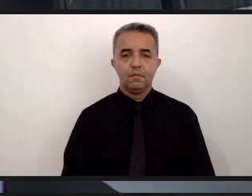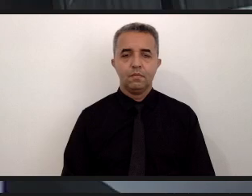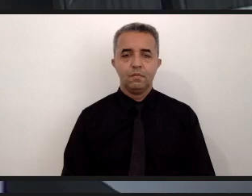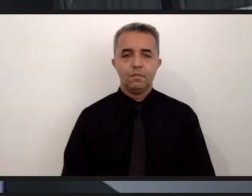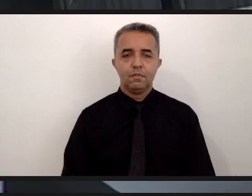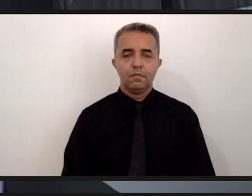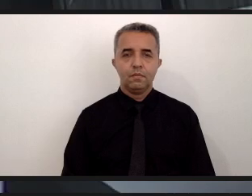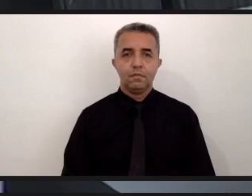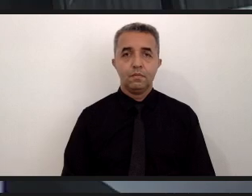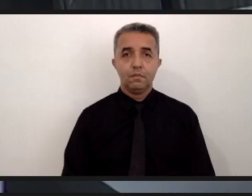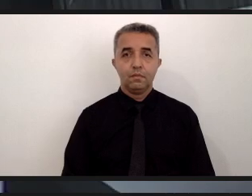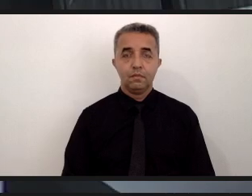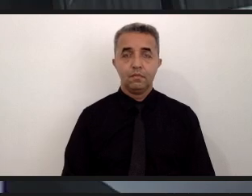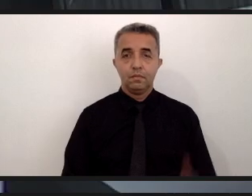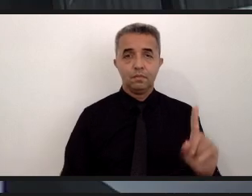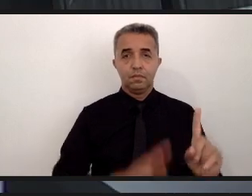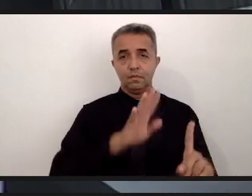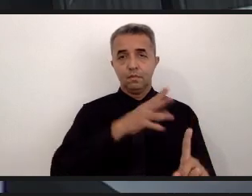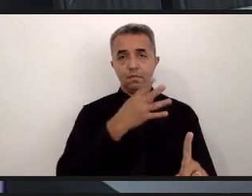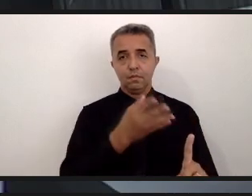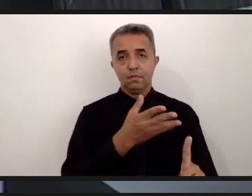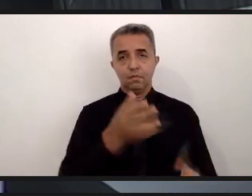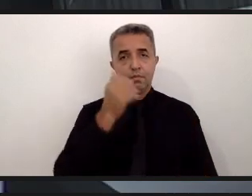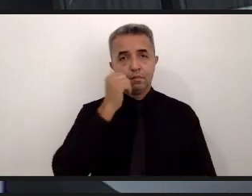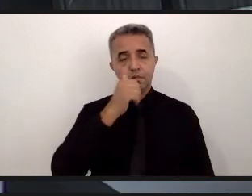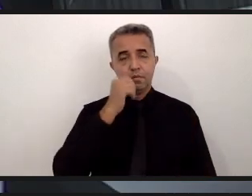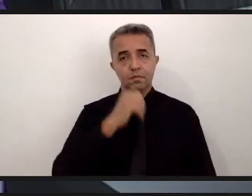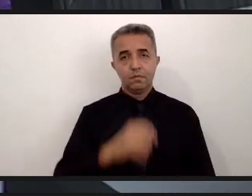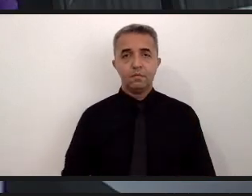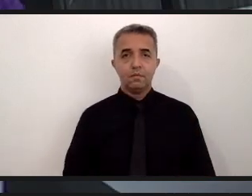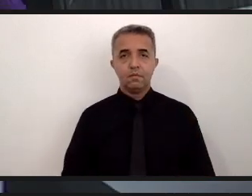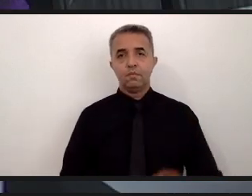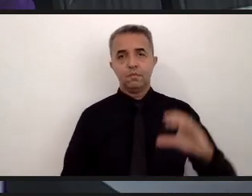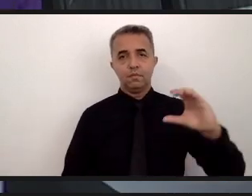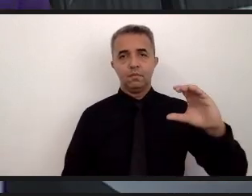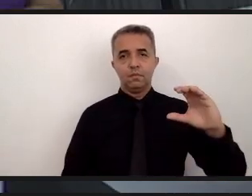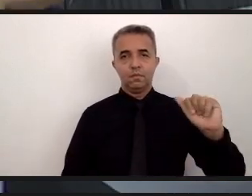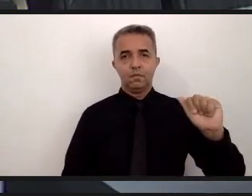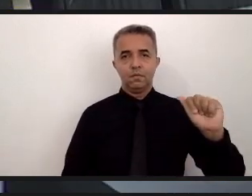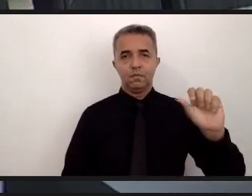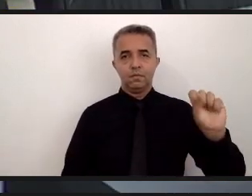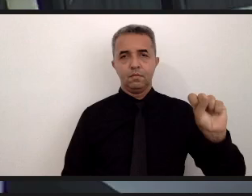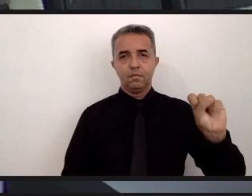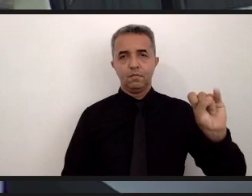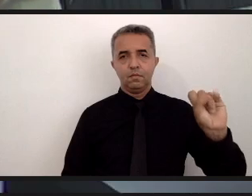Recebe também a sua homenagem nesta manhã, a senhora Cássia Lúcia de Oliveira.